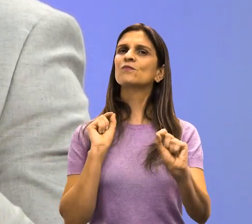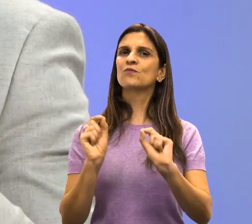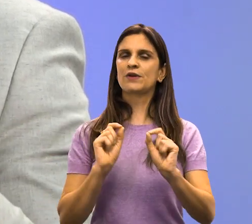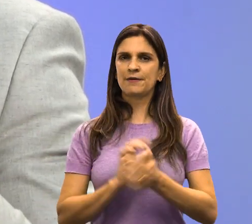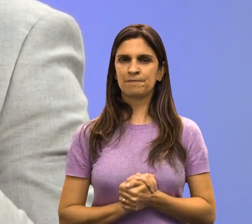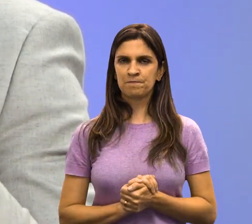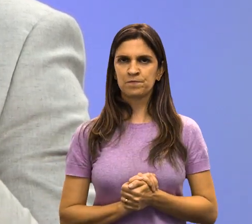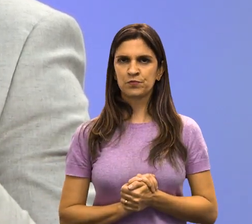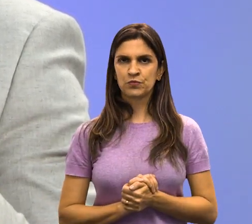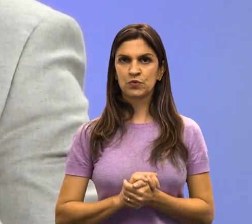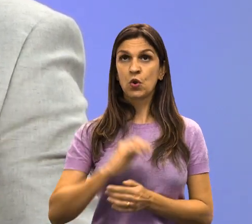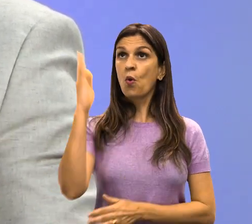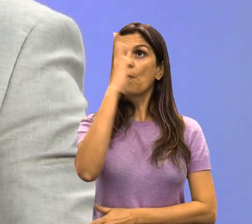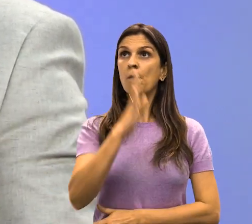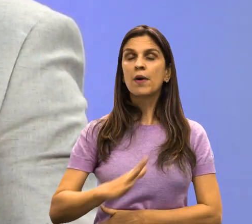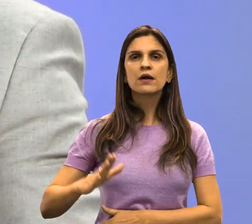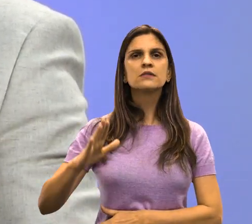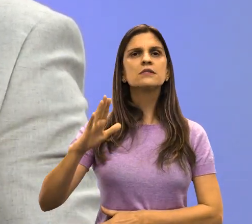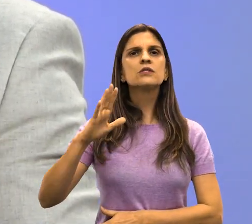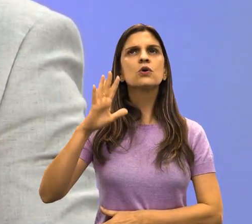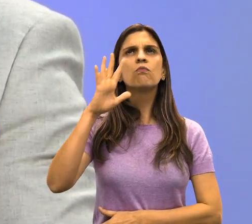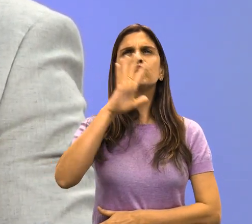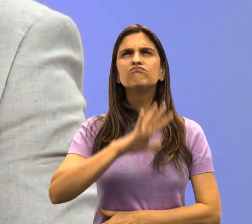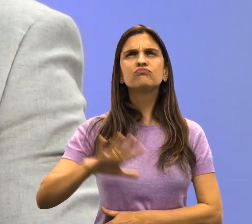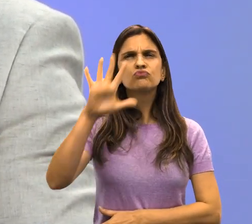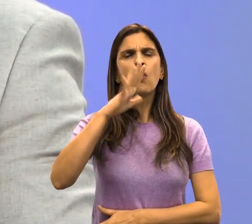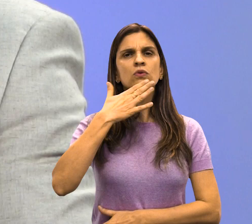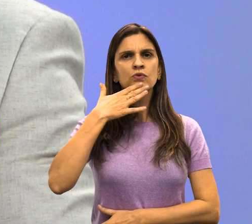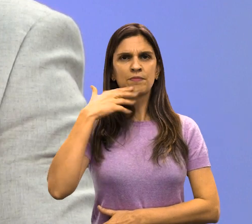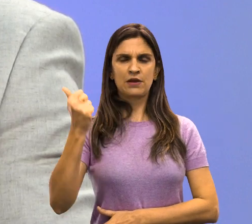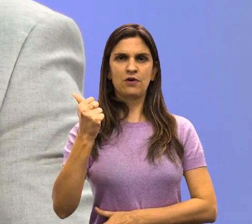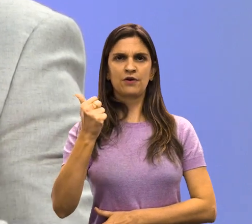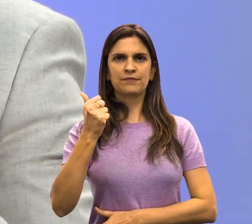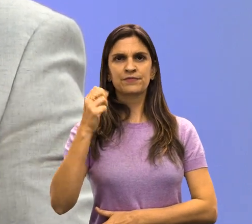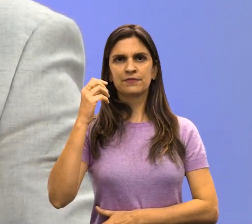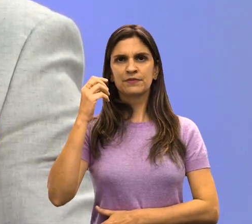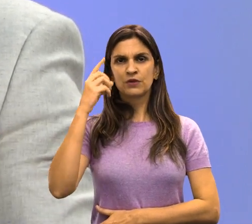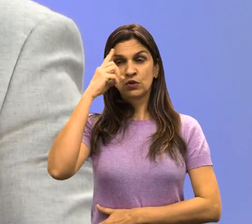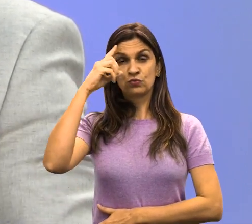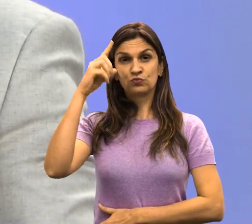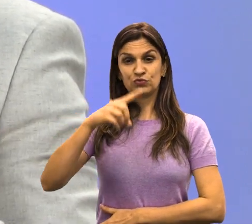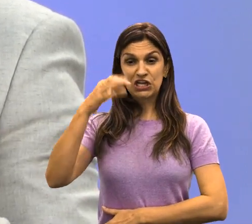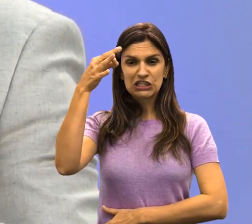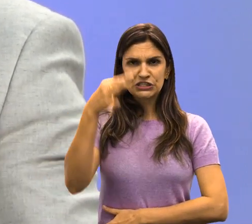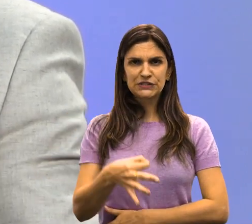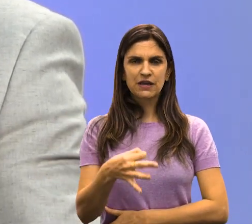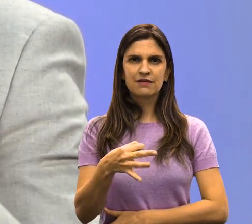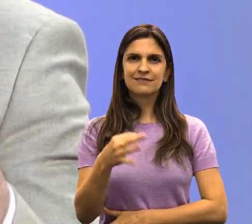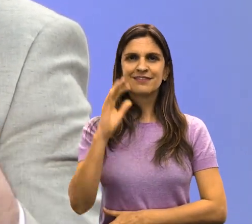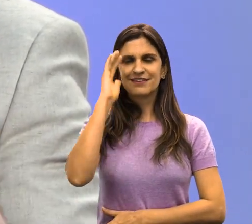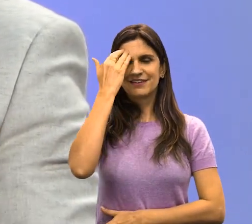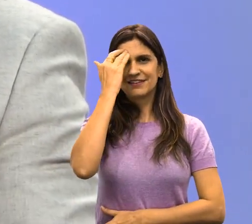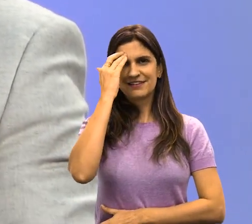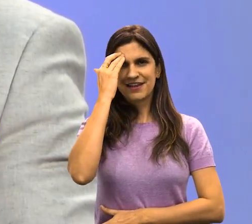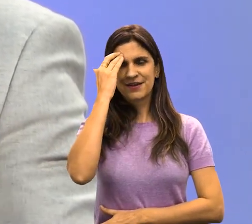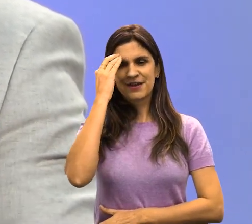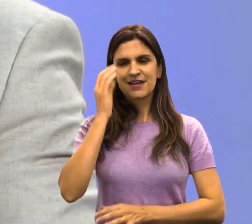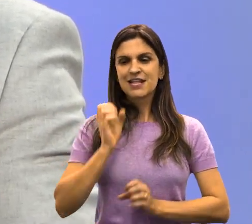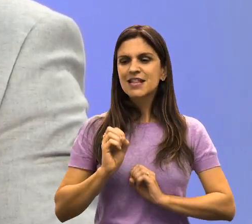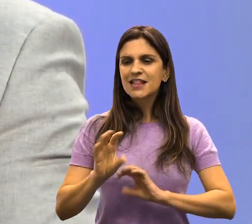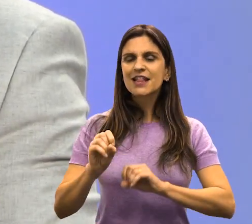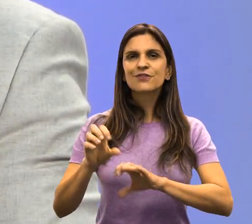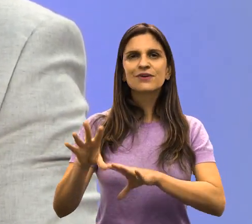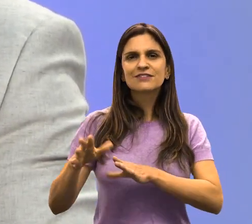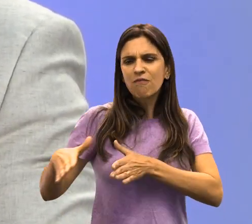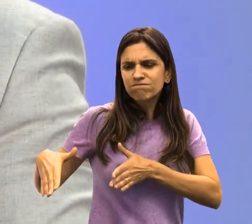teremos um país melhor o dia que entenderem que a educação é o caminho.